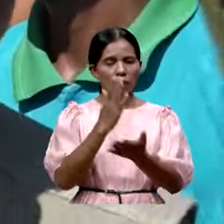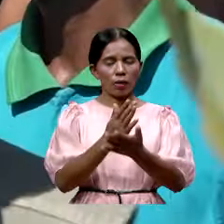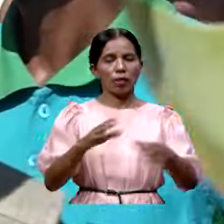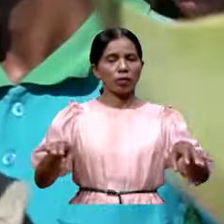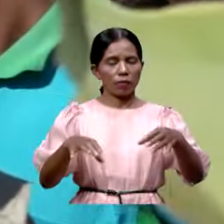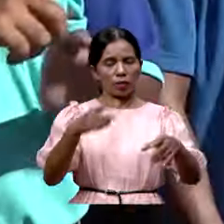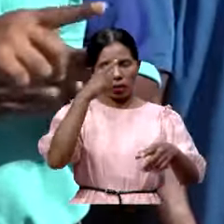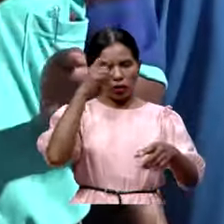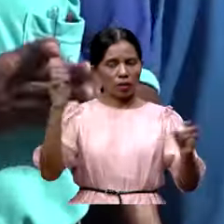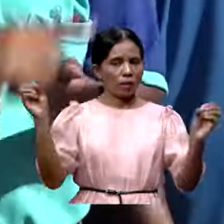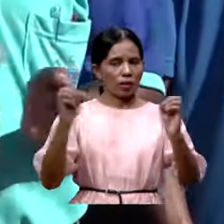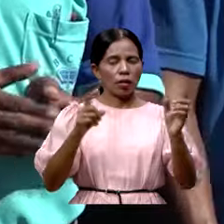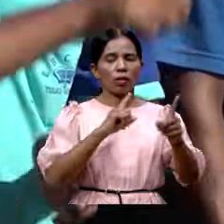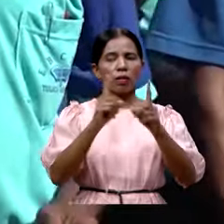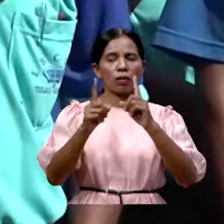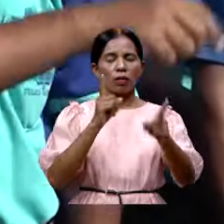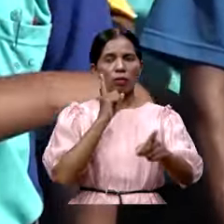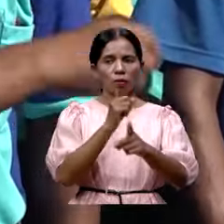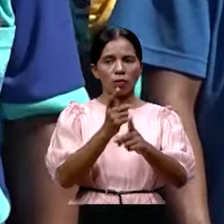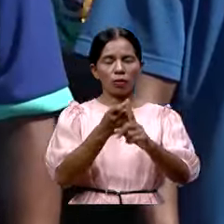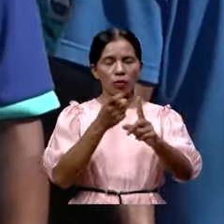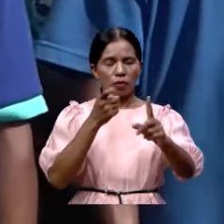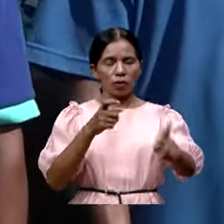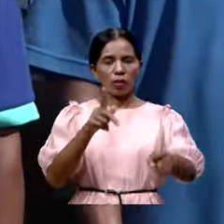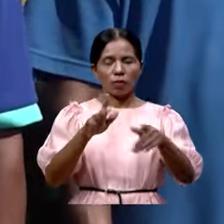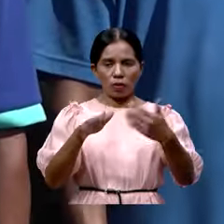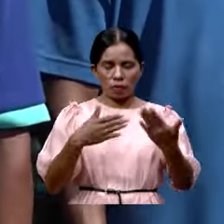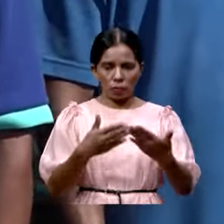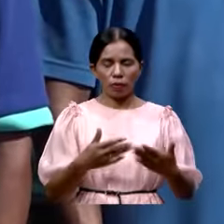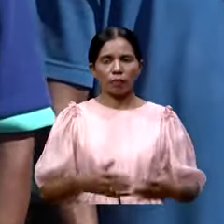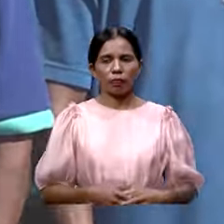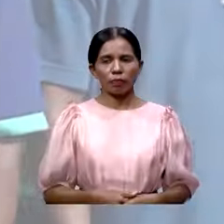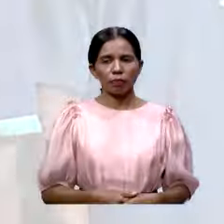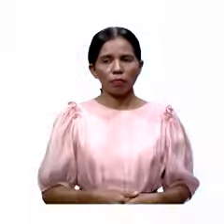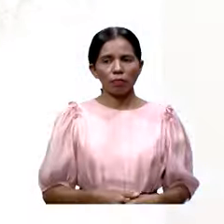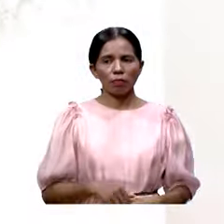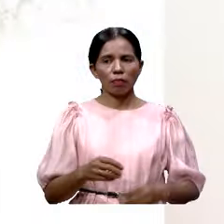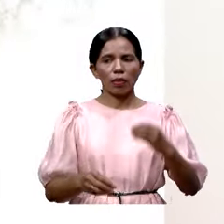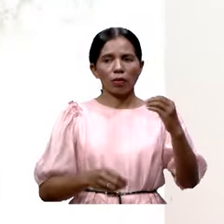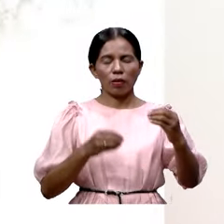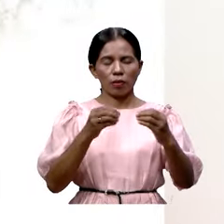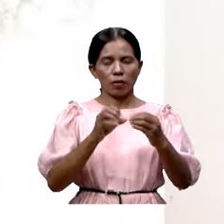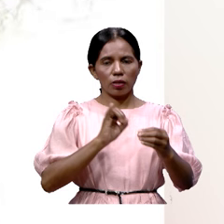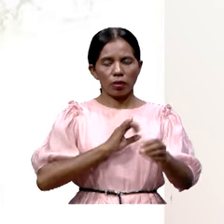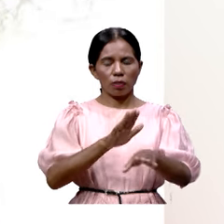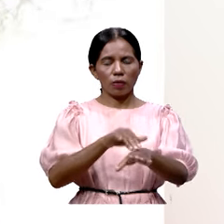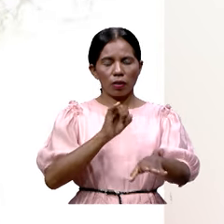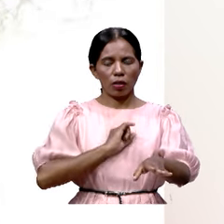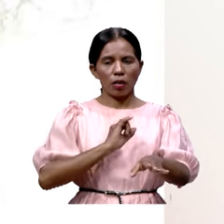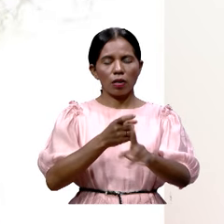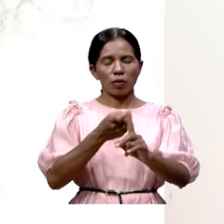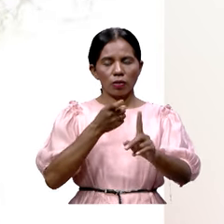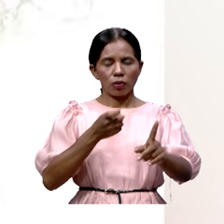ne, tamala ihe justificação claro husi autoridade sira. Kona vahunia, sira vola hausi skola veo